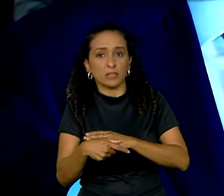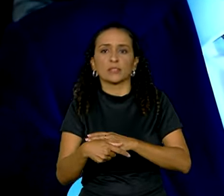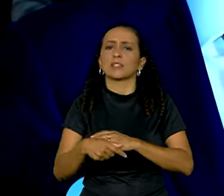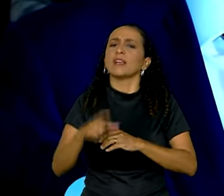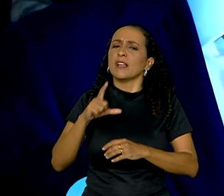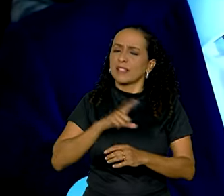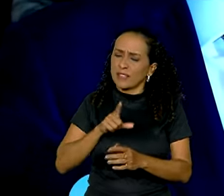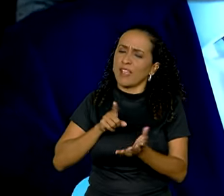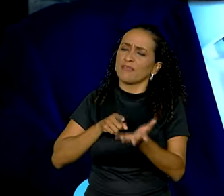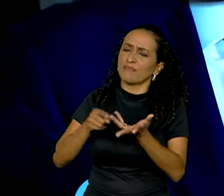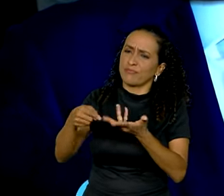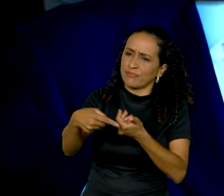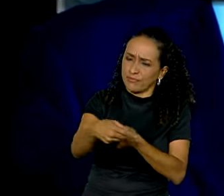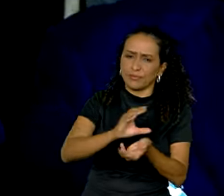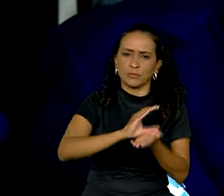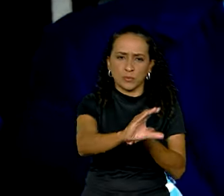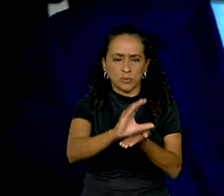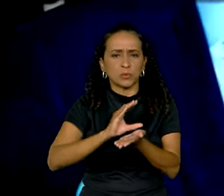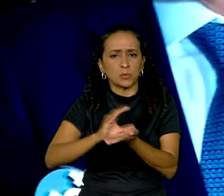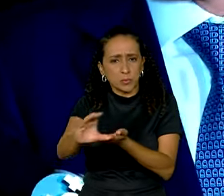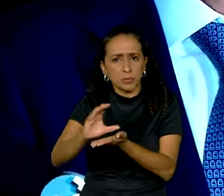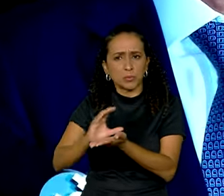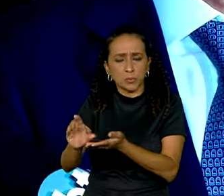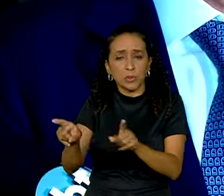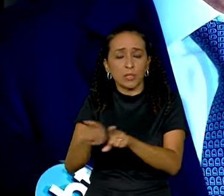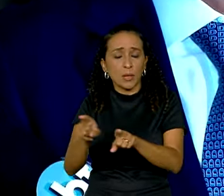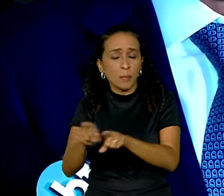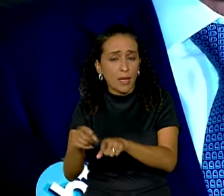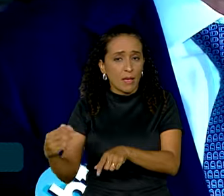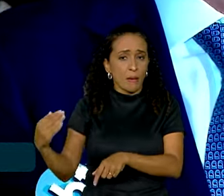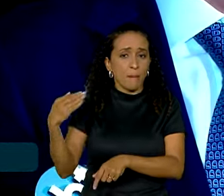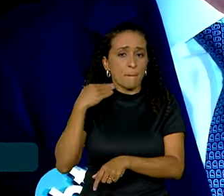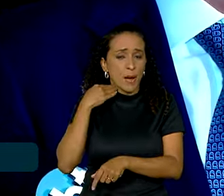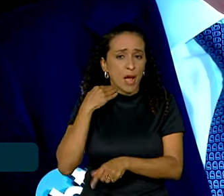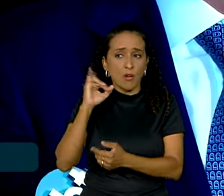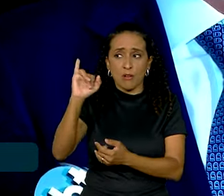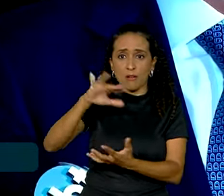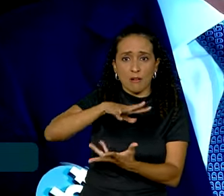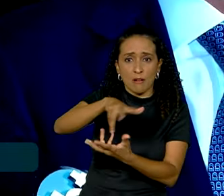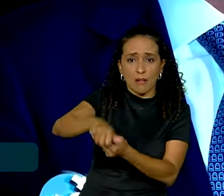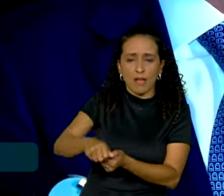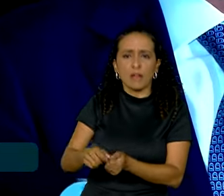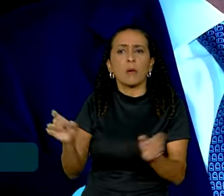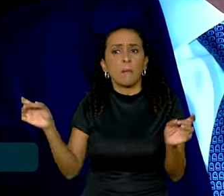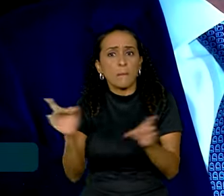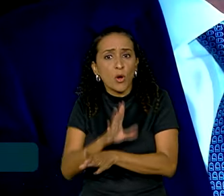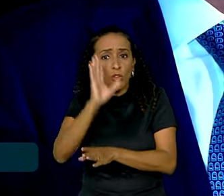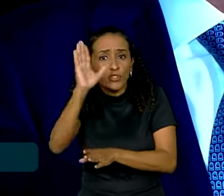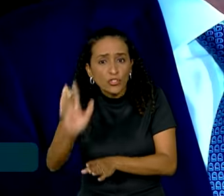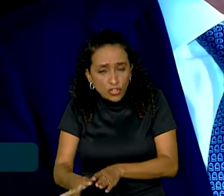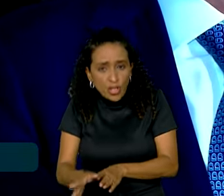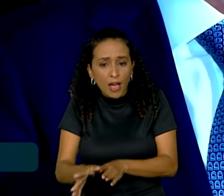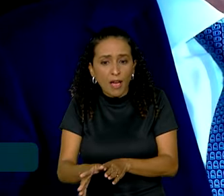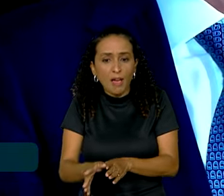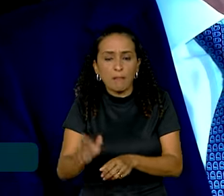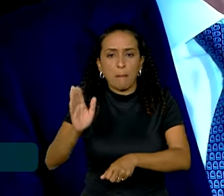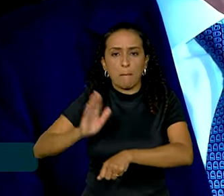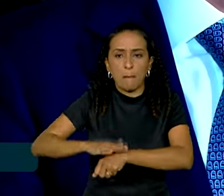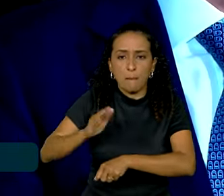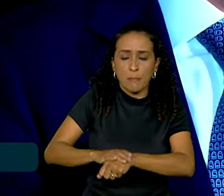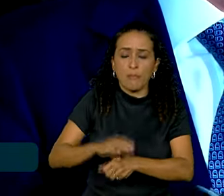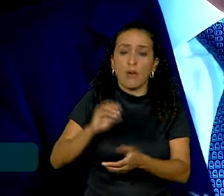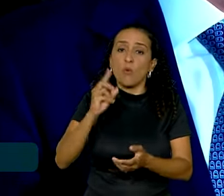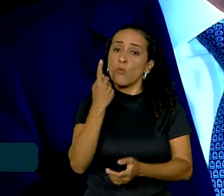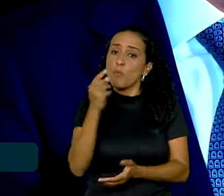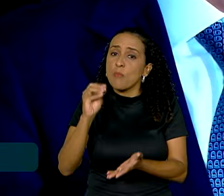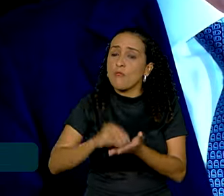investimentos linhas de financiamento de bancos internacionais prontos para tirar do Papel a única coisa que faltava